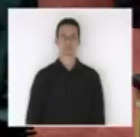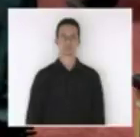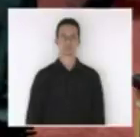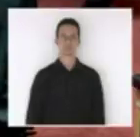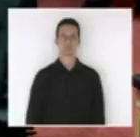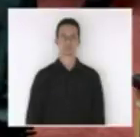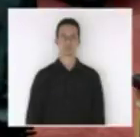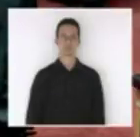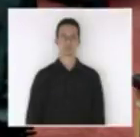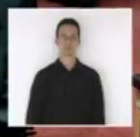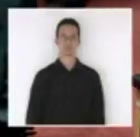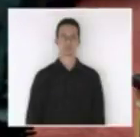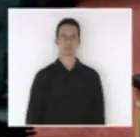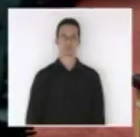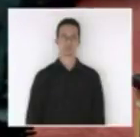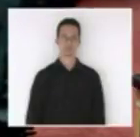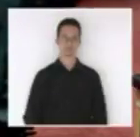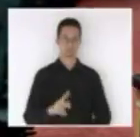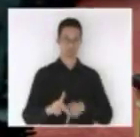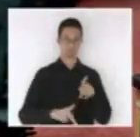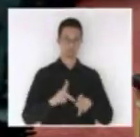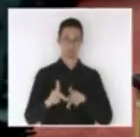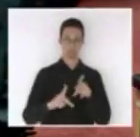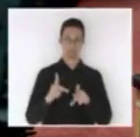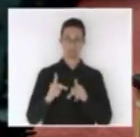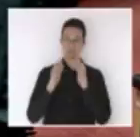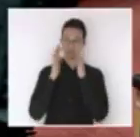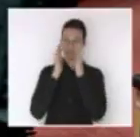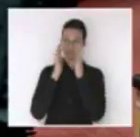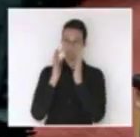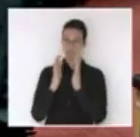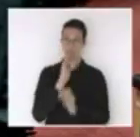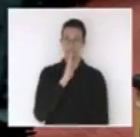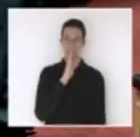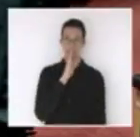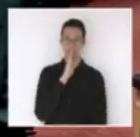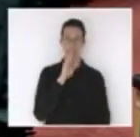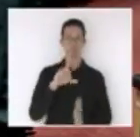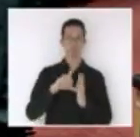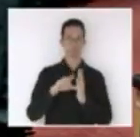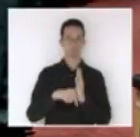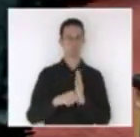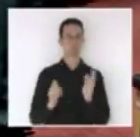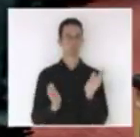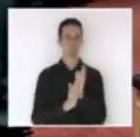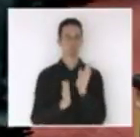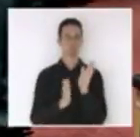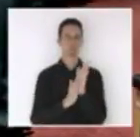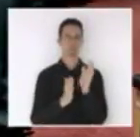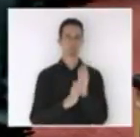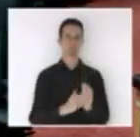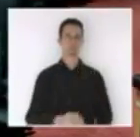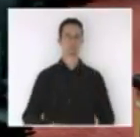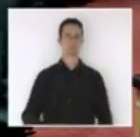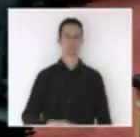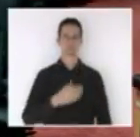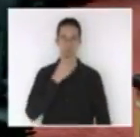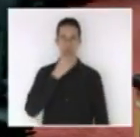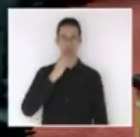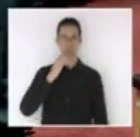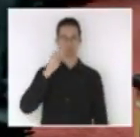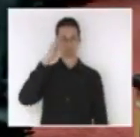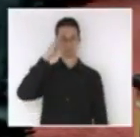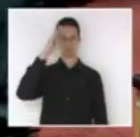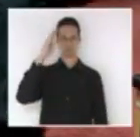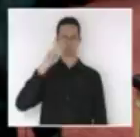O povo escutou calado. E no final bateu palma. E o Taura, com muita calma, depois